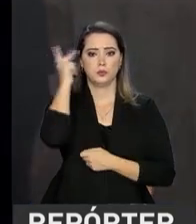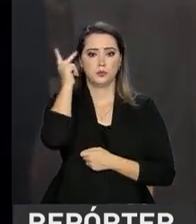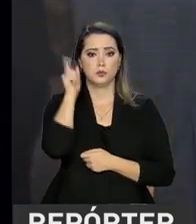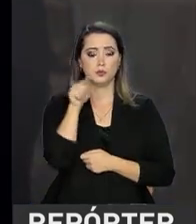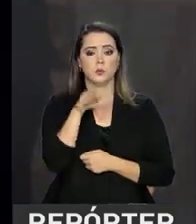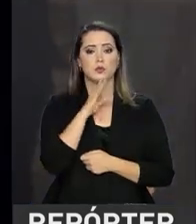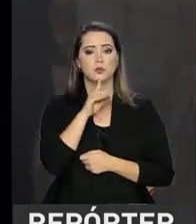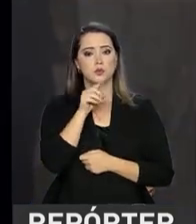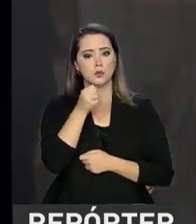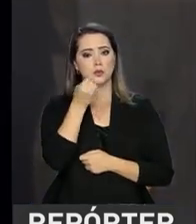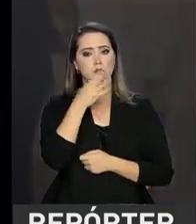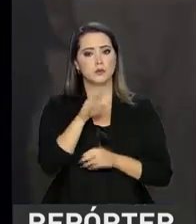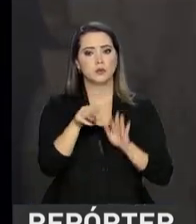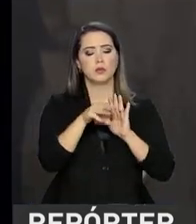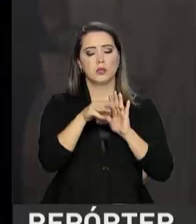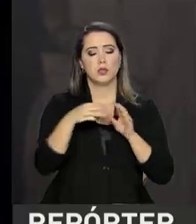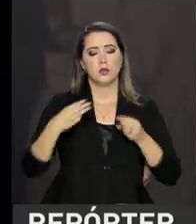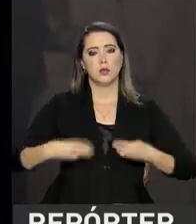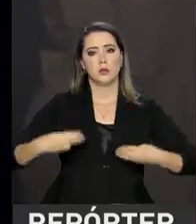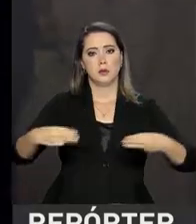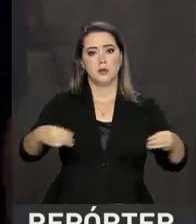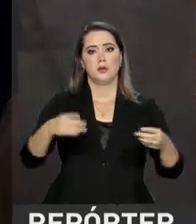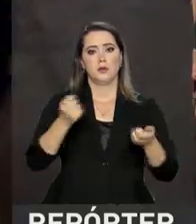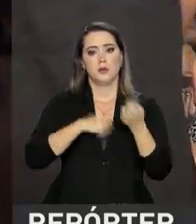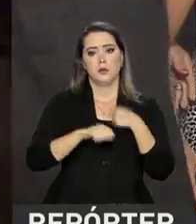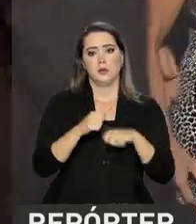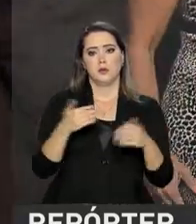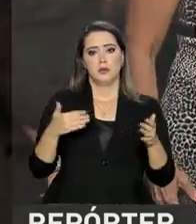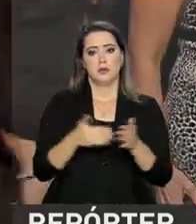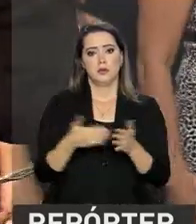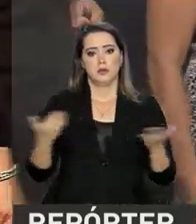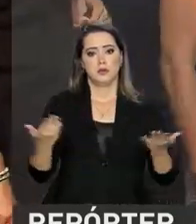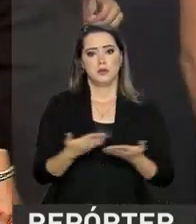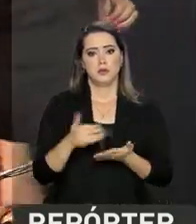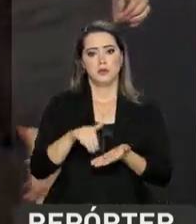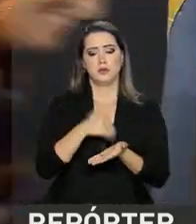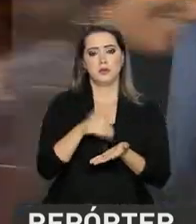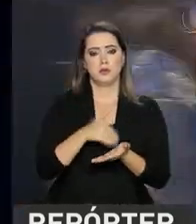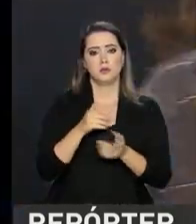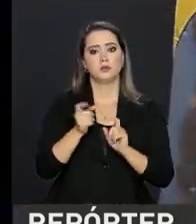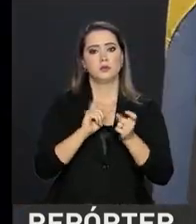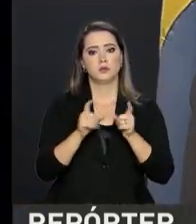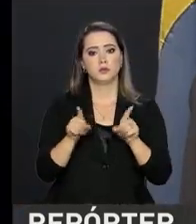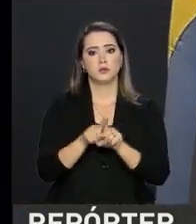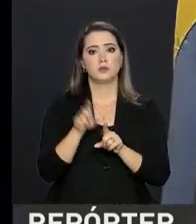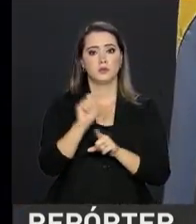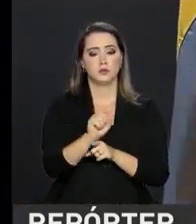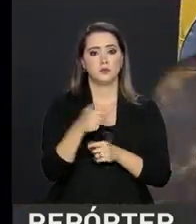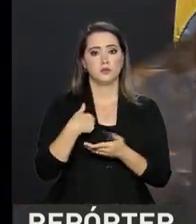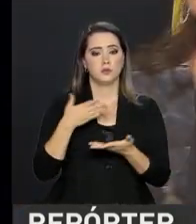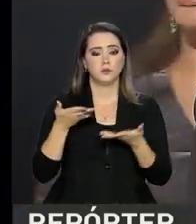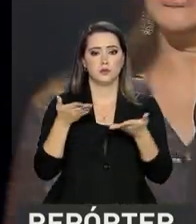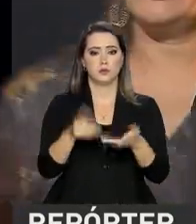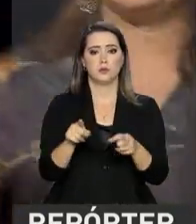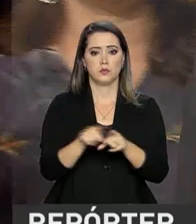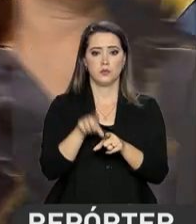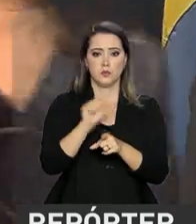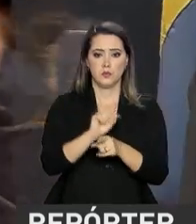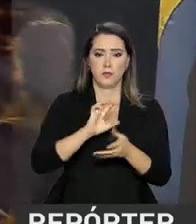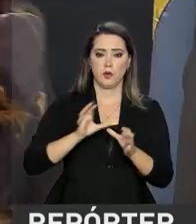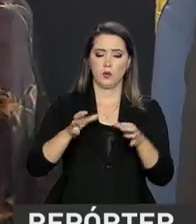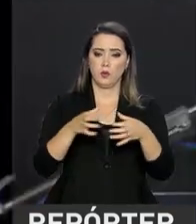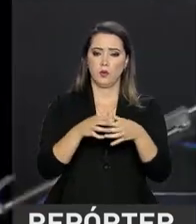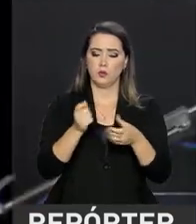Gardia conhece bem o Ministério da Fazenda, onde até agora era secretário executivo. Entre outros cargos que ocupou na área